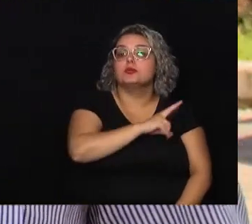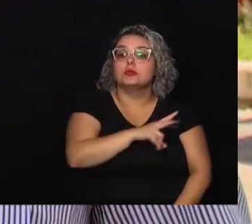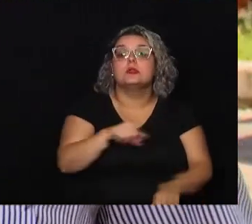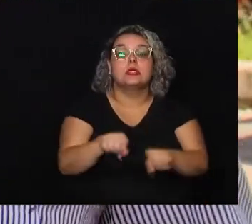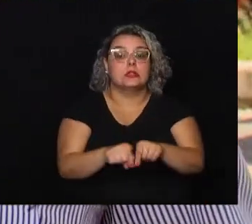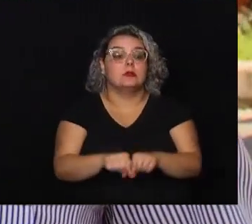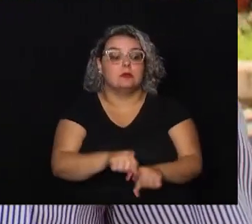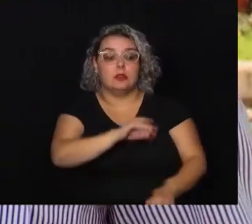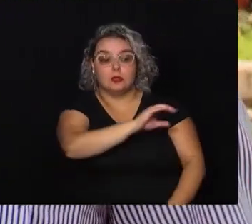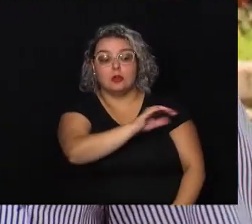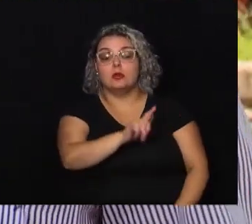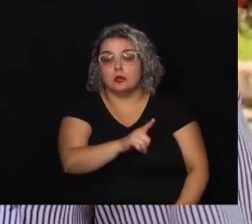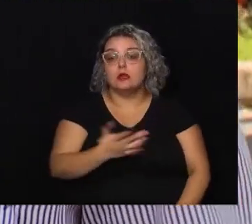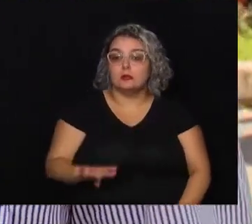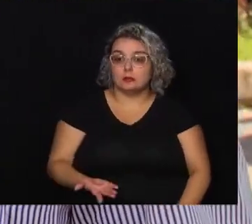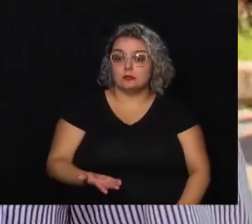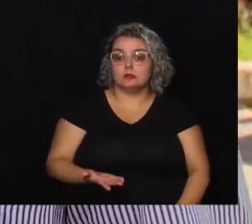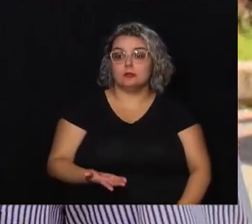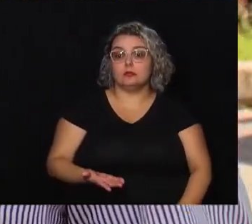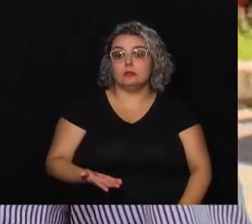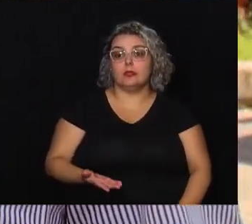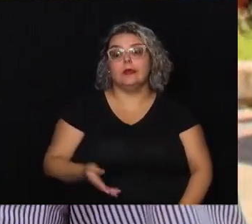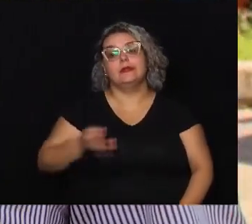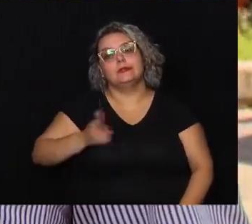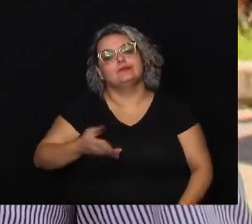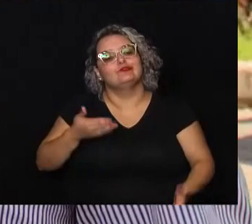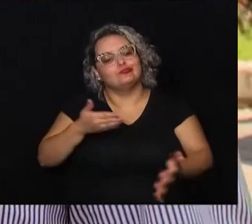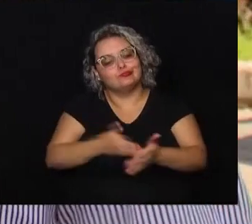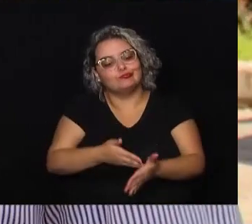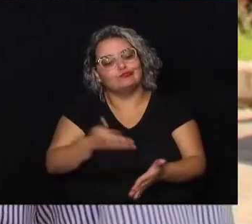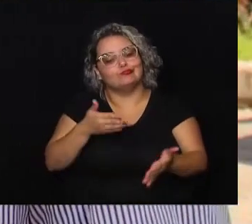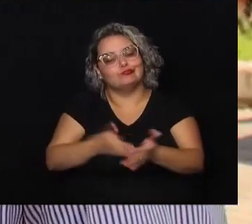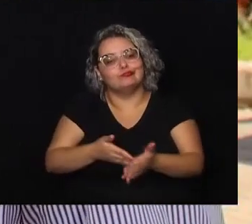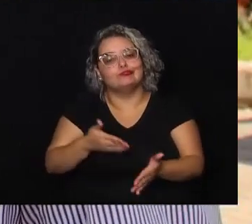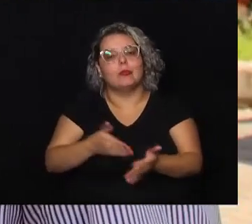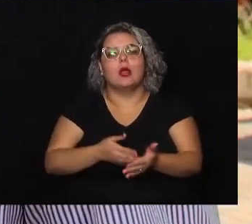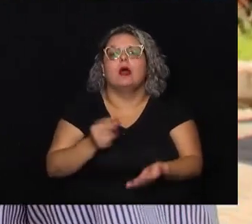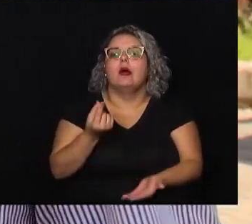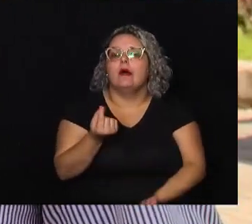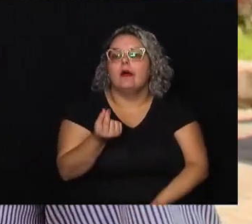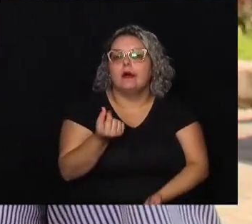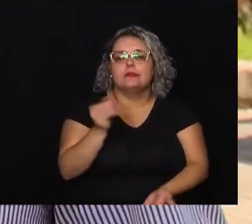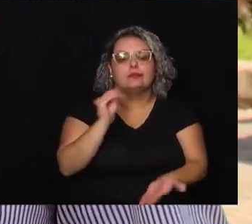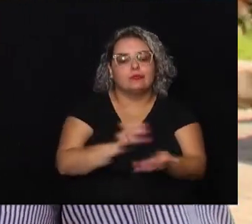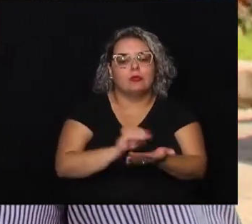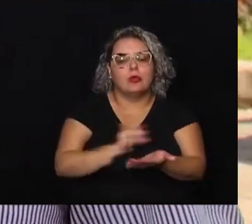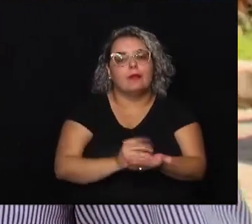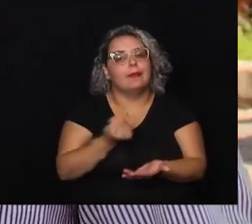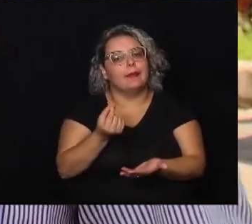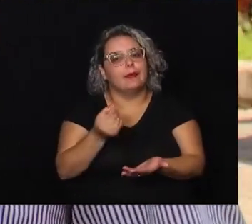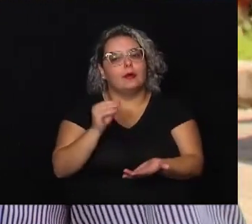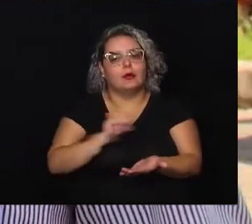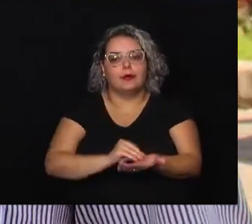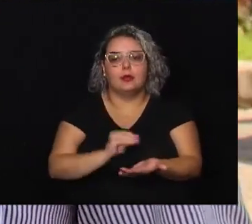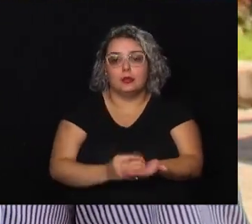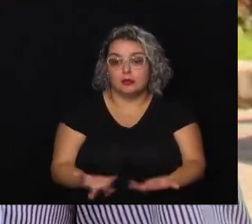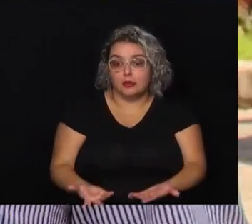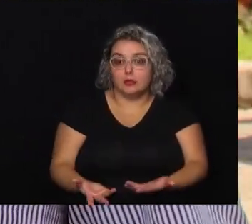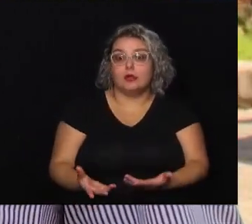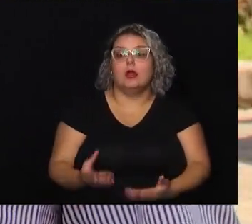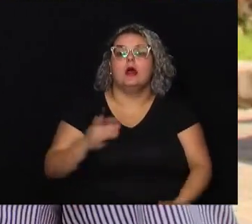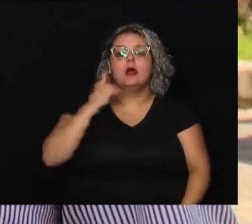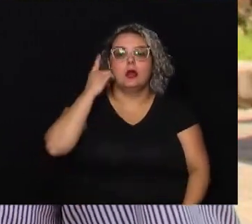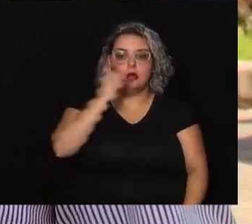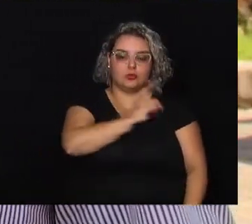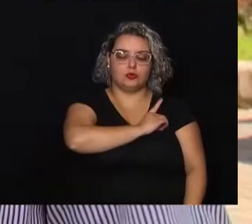para a região do Campo Grande, mas sempre esbarrava na falta de recursos. E esse ano a cidade de Campinas foi contemplada com a emenda do deputado